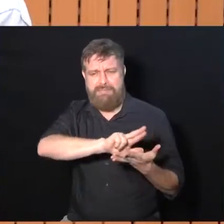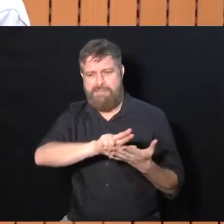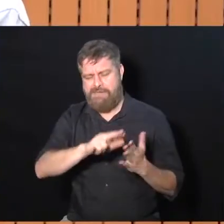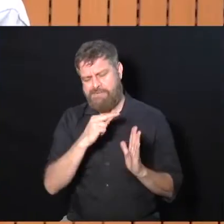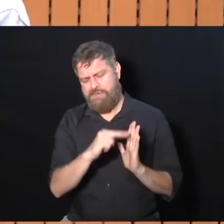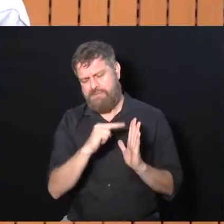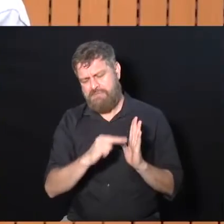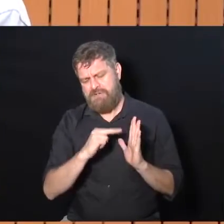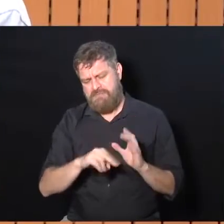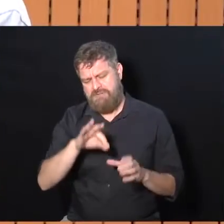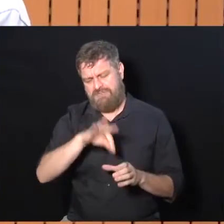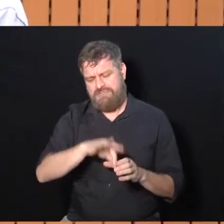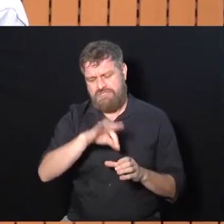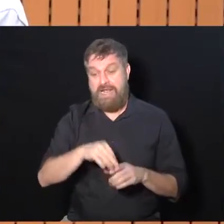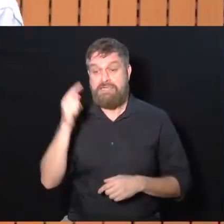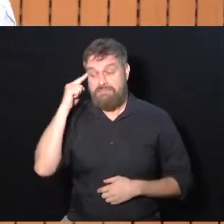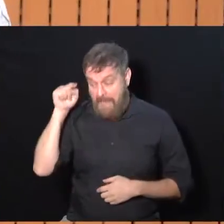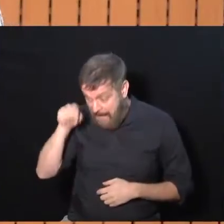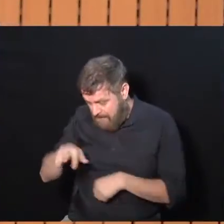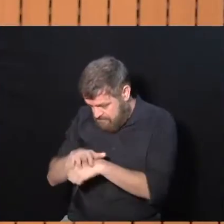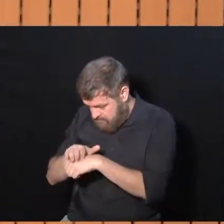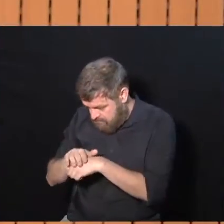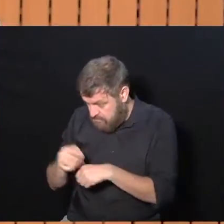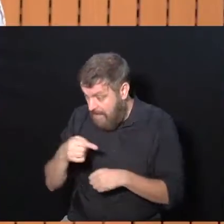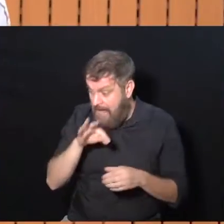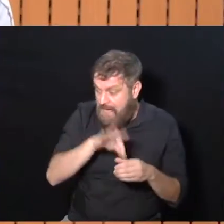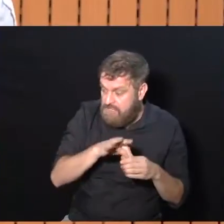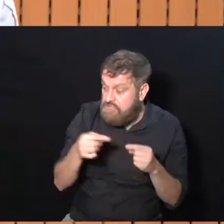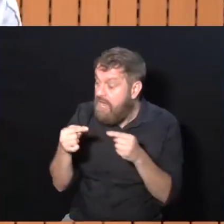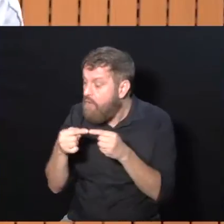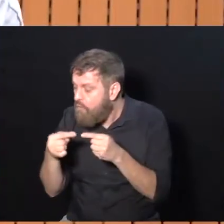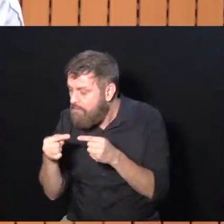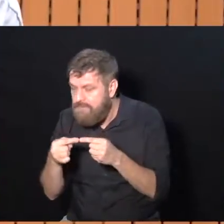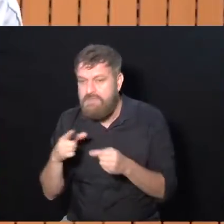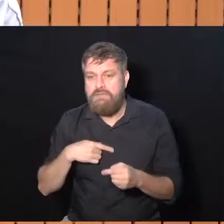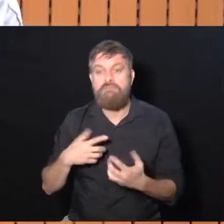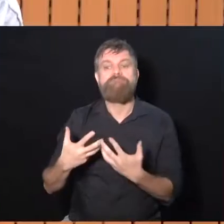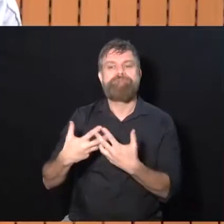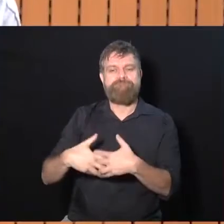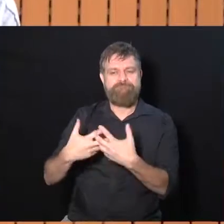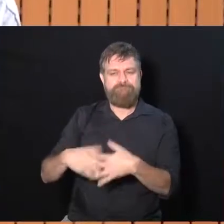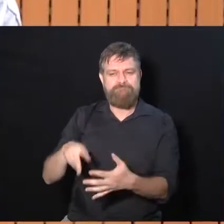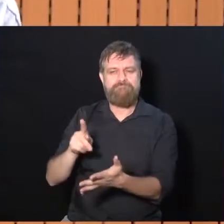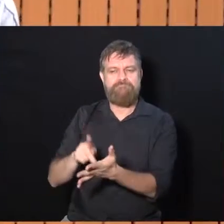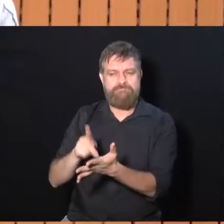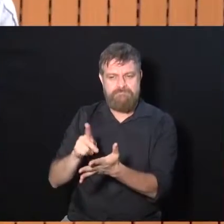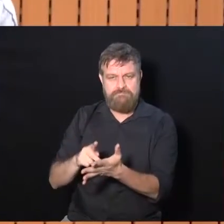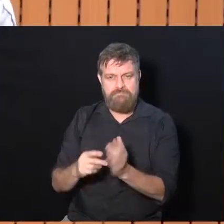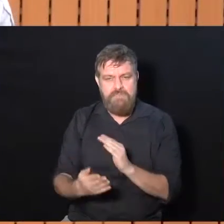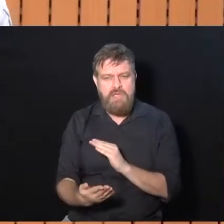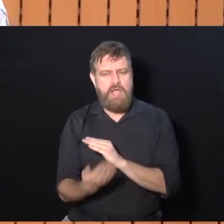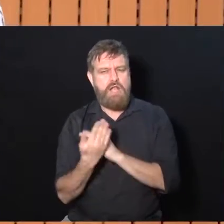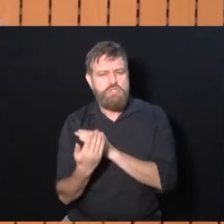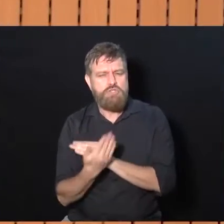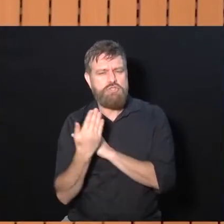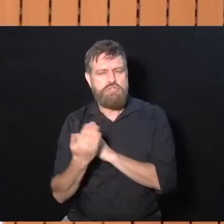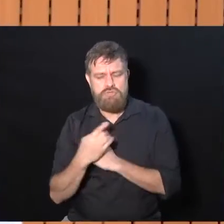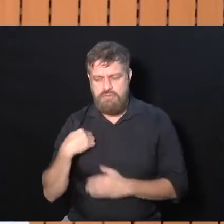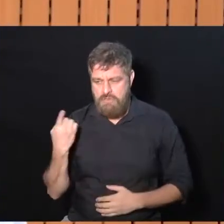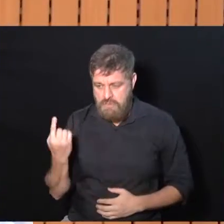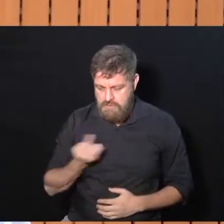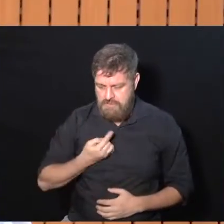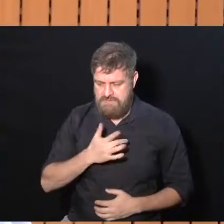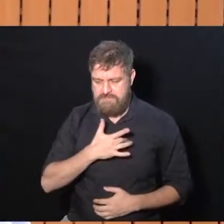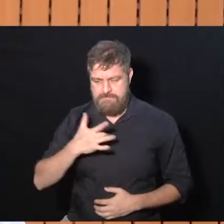Maria, capim-cidreira, enfim, todos esses. E realmente funcionava. Quer dizer, ajudou muito, né, no